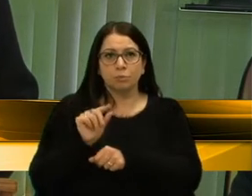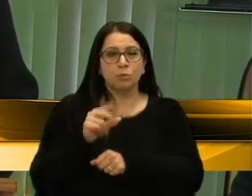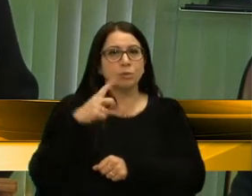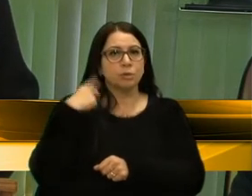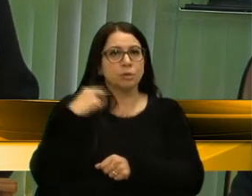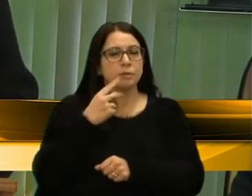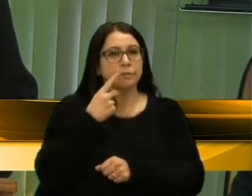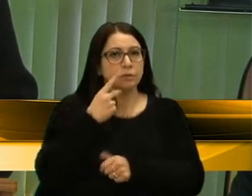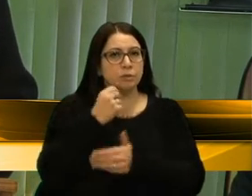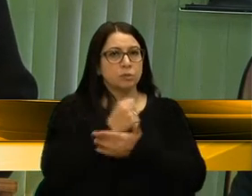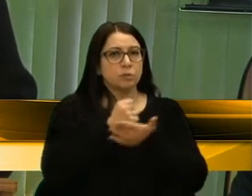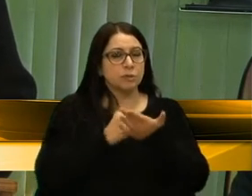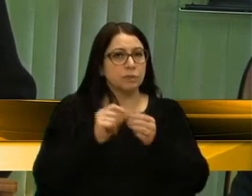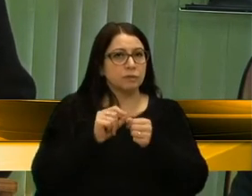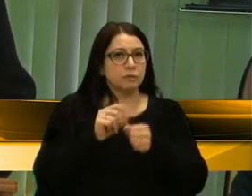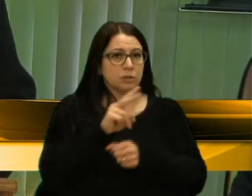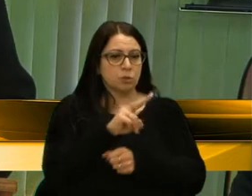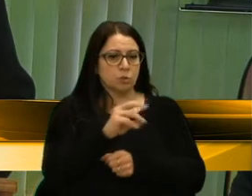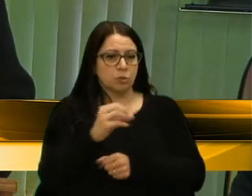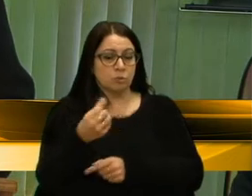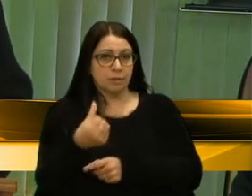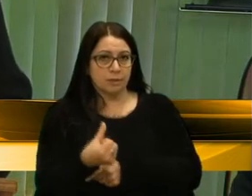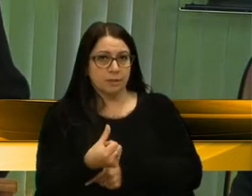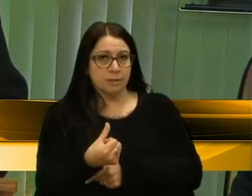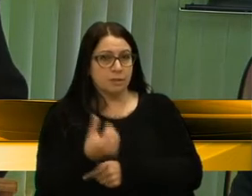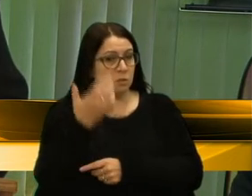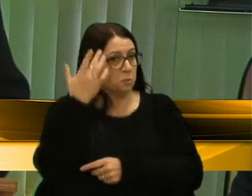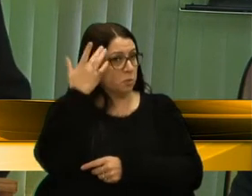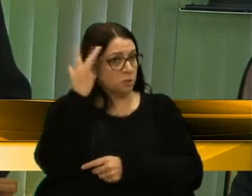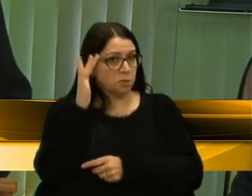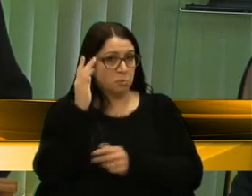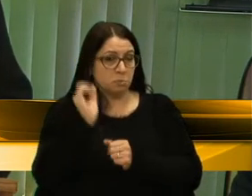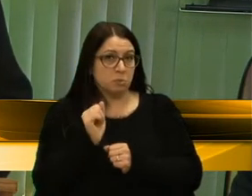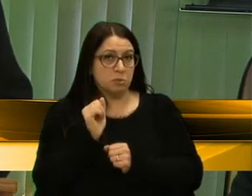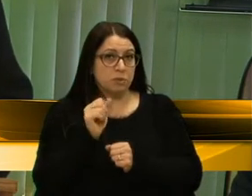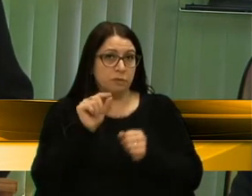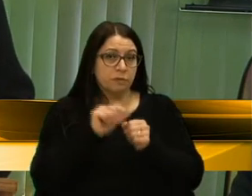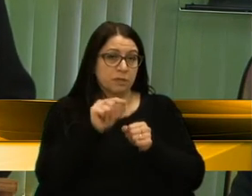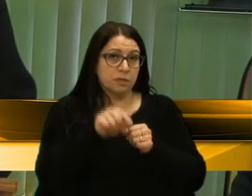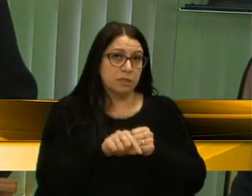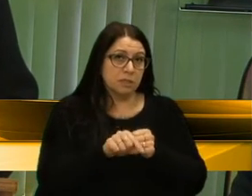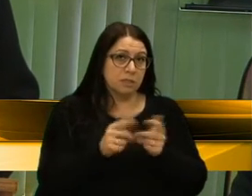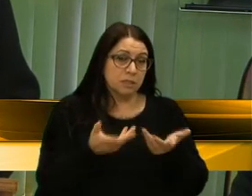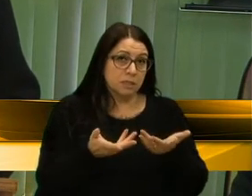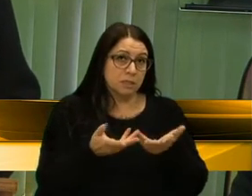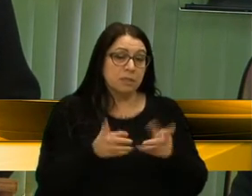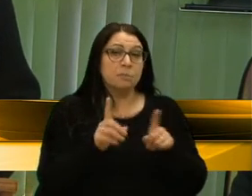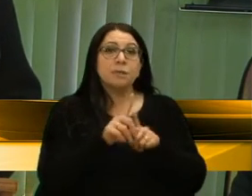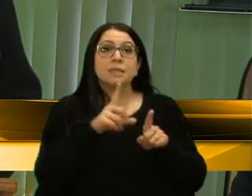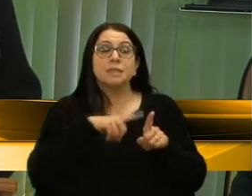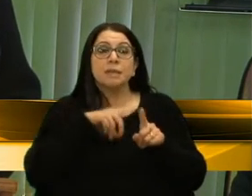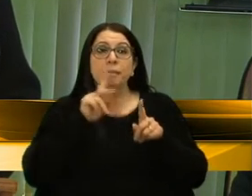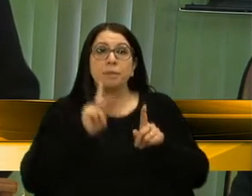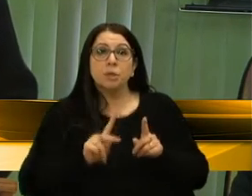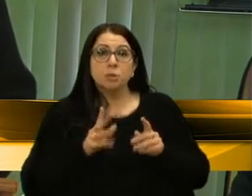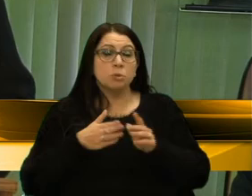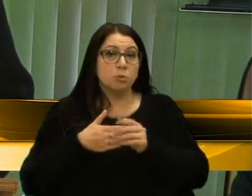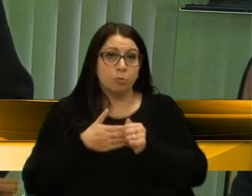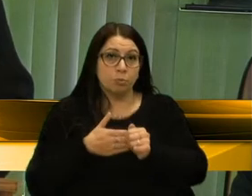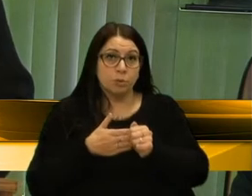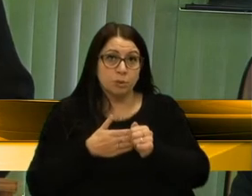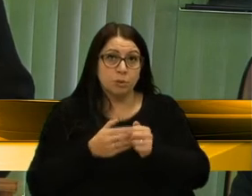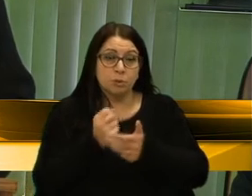citou um contrato que foi feito em 2006. Eu não sei se poderia se aplicar aqui, vereadora, mas se tem gente acompanhando